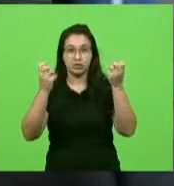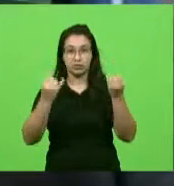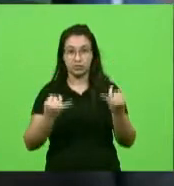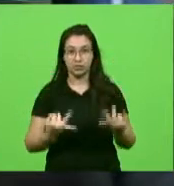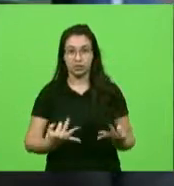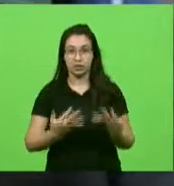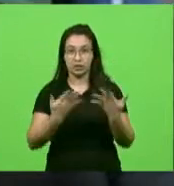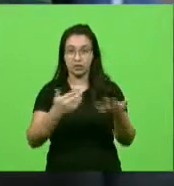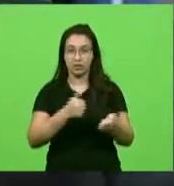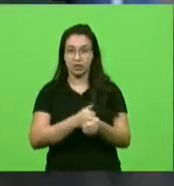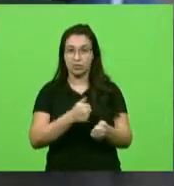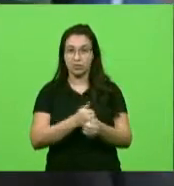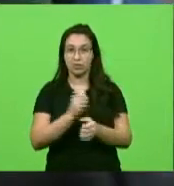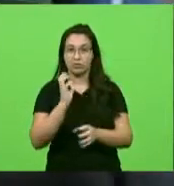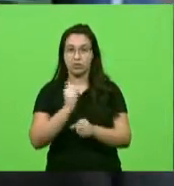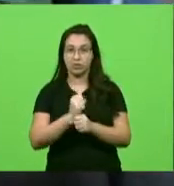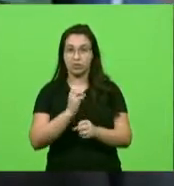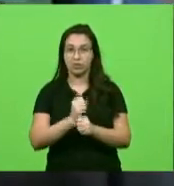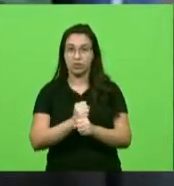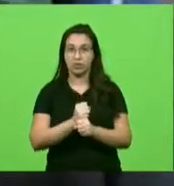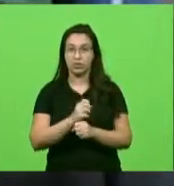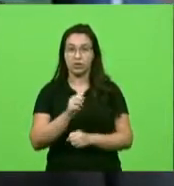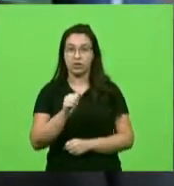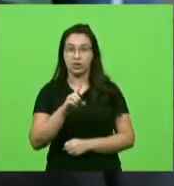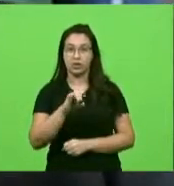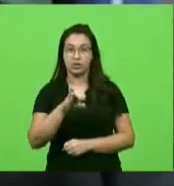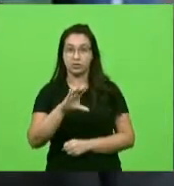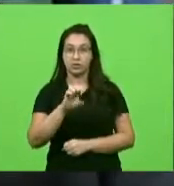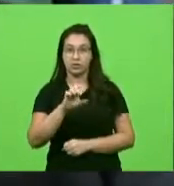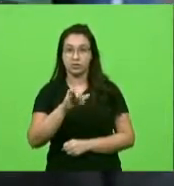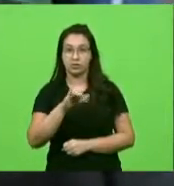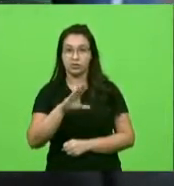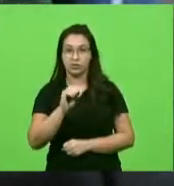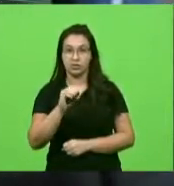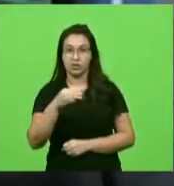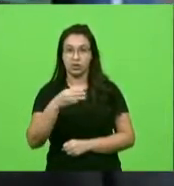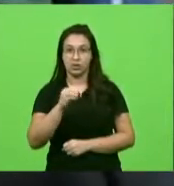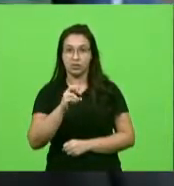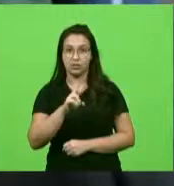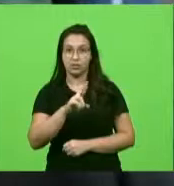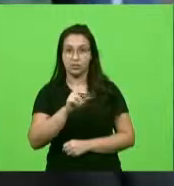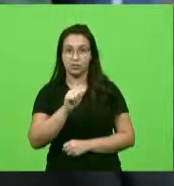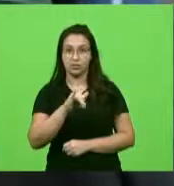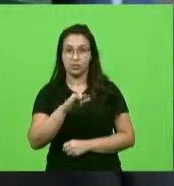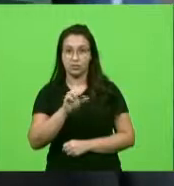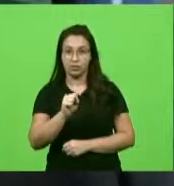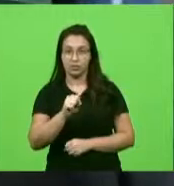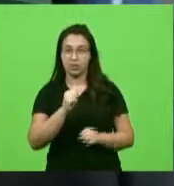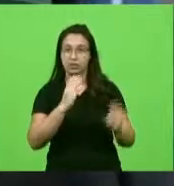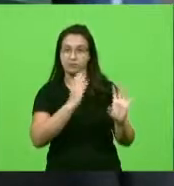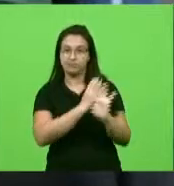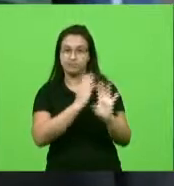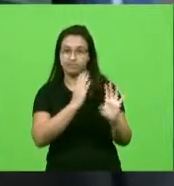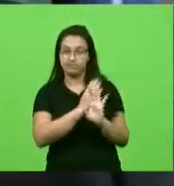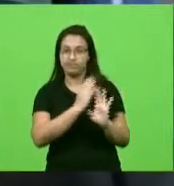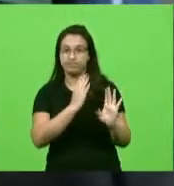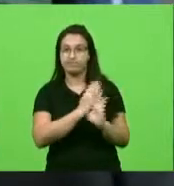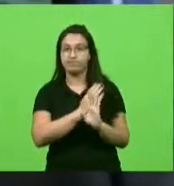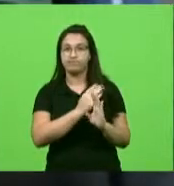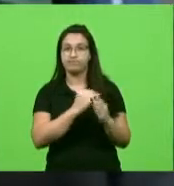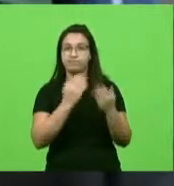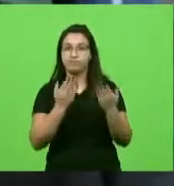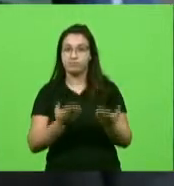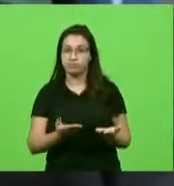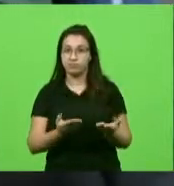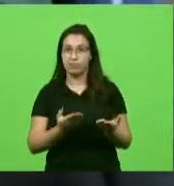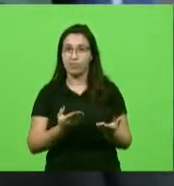do Tribunal de Contas, o senhor Adircélio Moraes Ferreira Júnior, nos órgãos de investigação, sobre sua interação